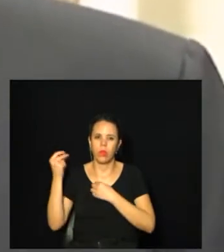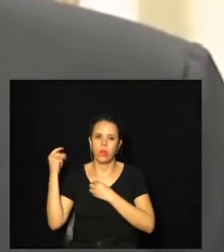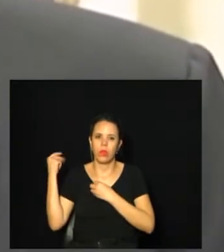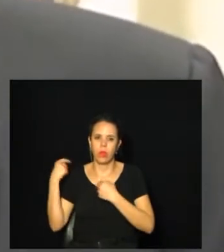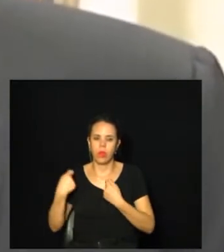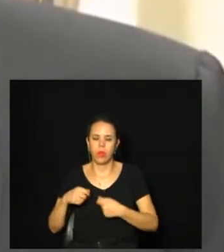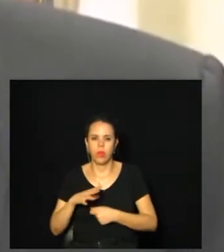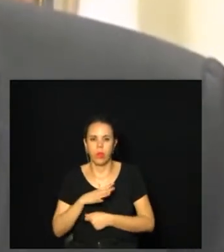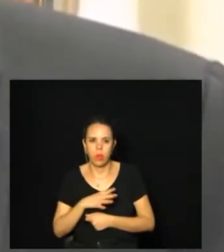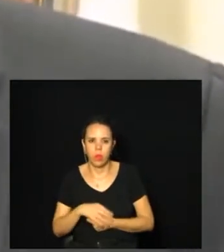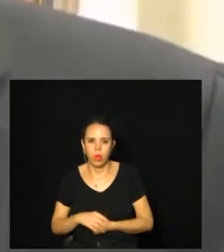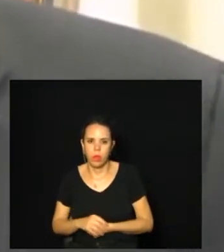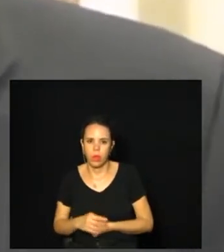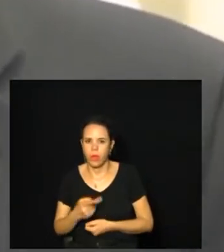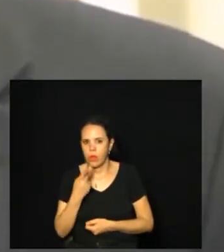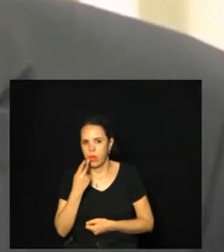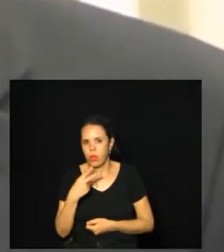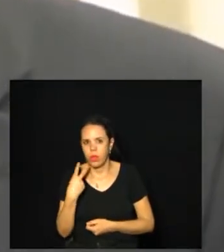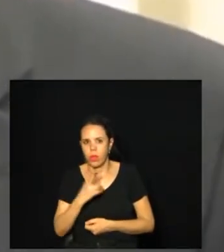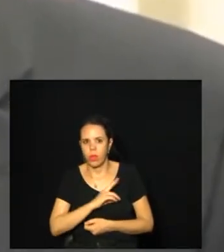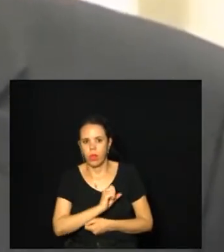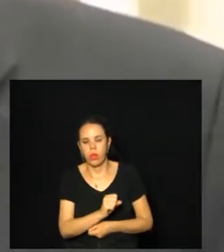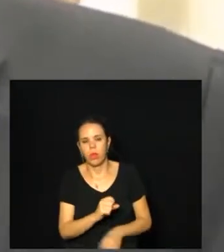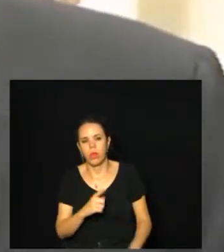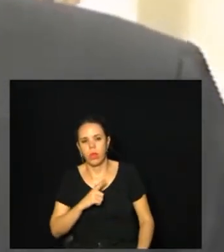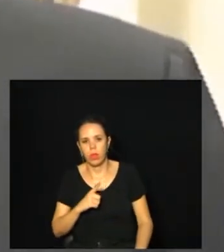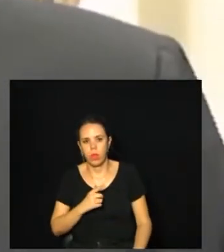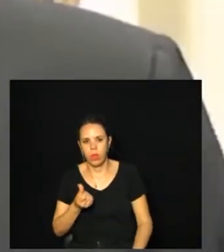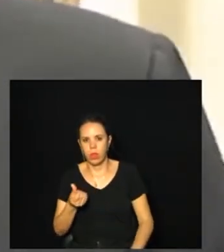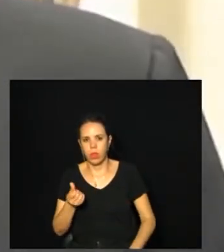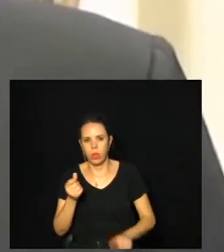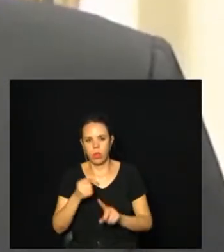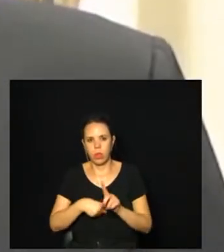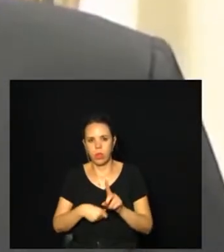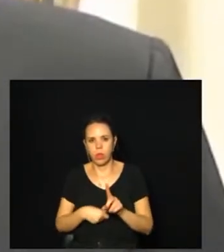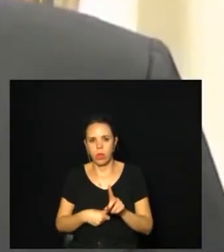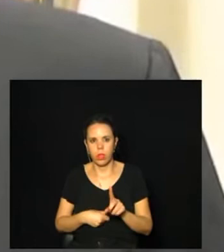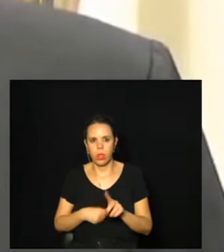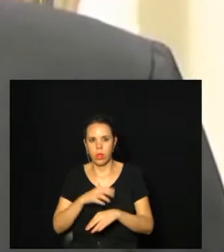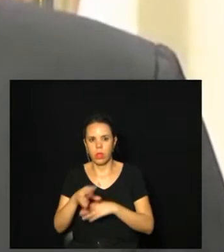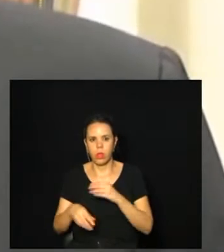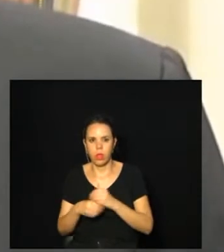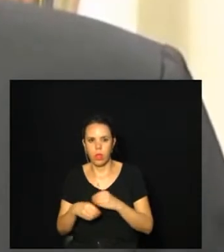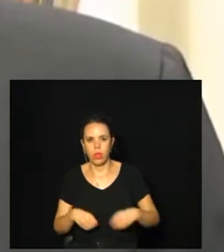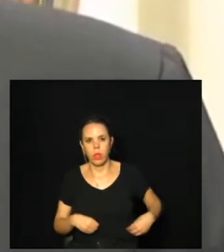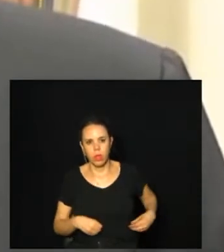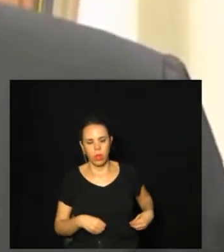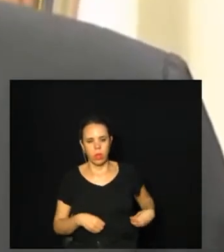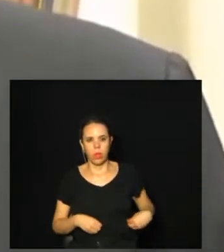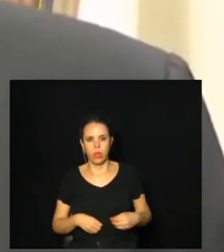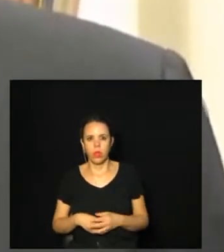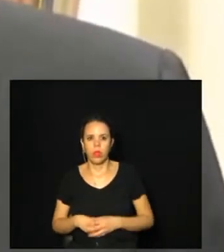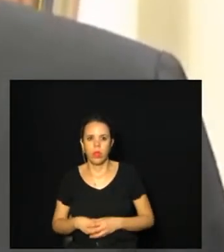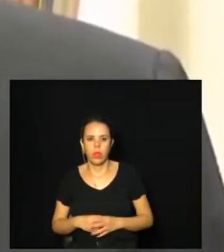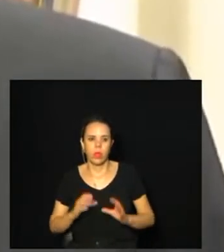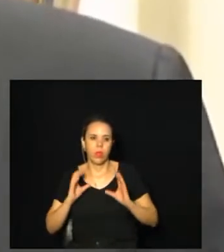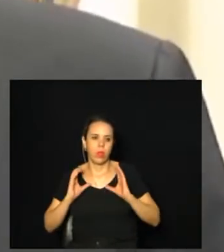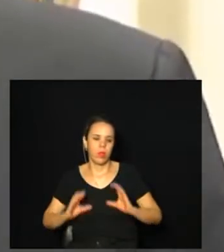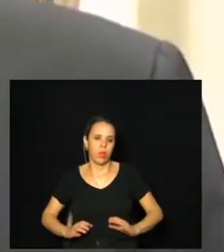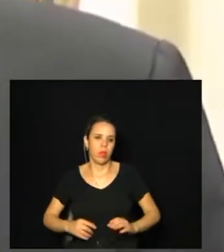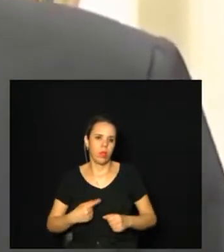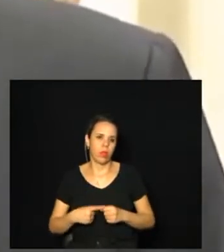da cidade, como diz Luiz Rossini, e tem 6 meses para ser implementada. Questão da postura